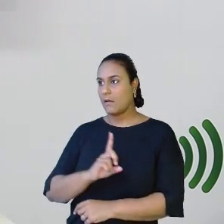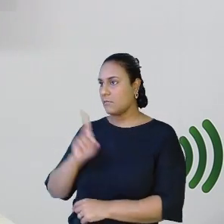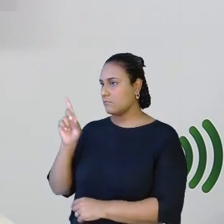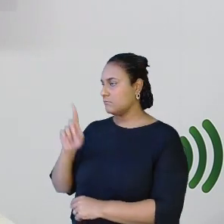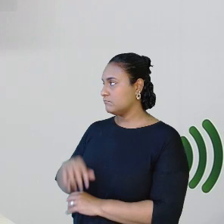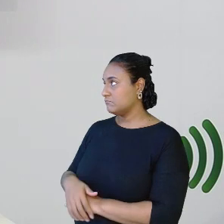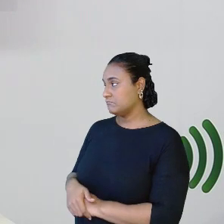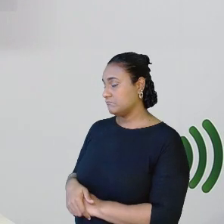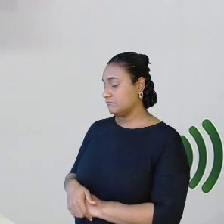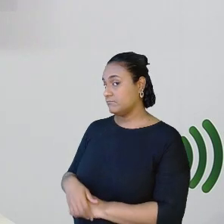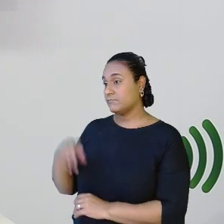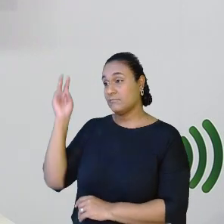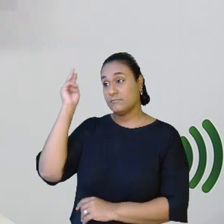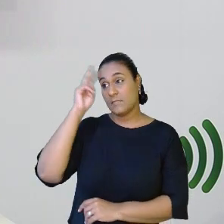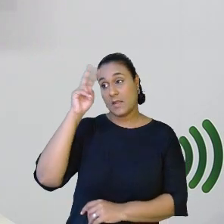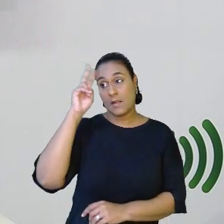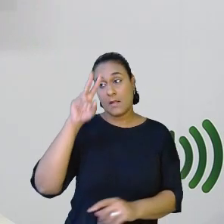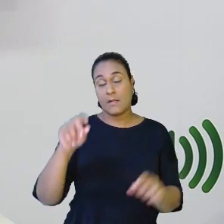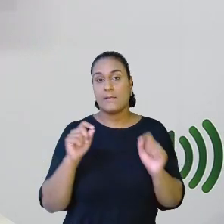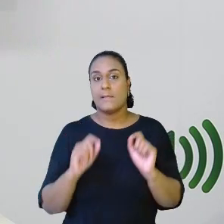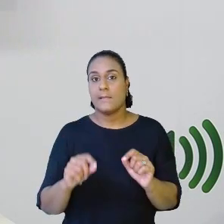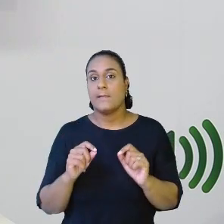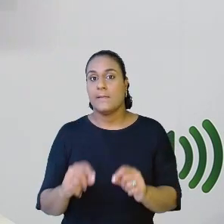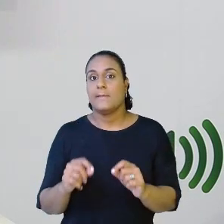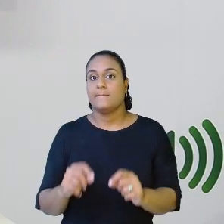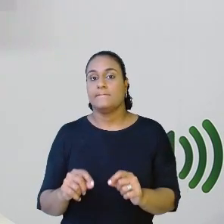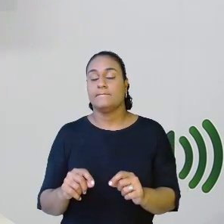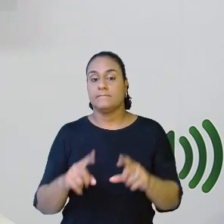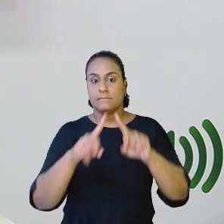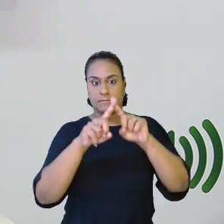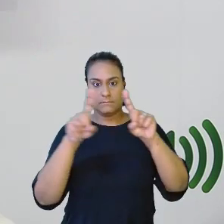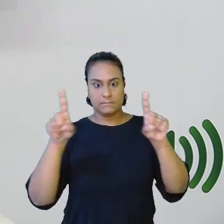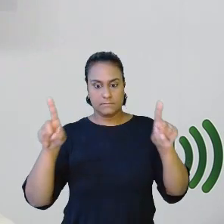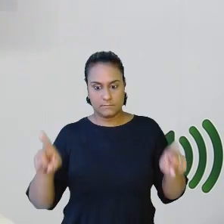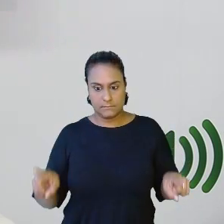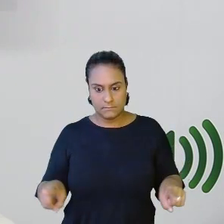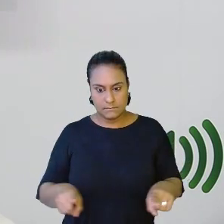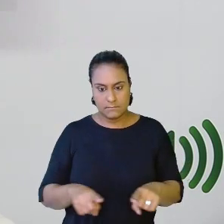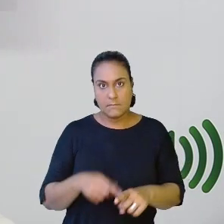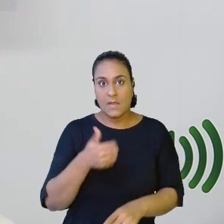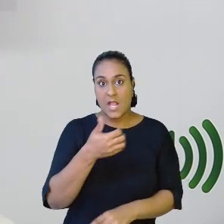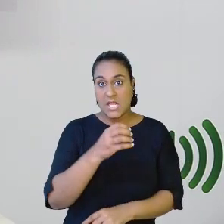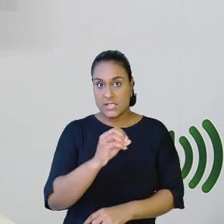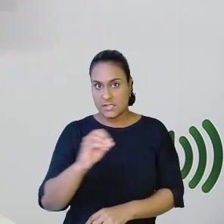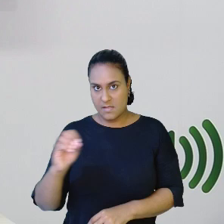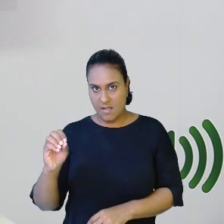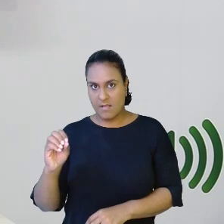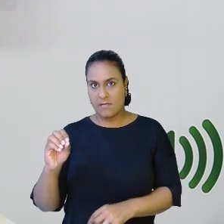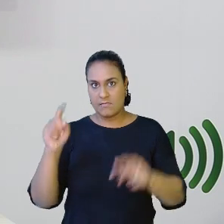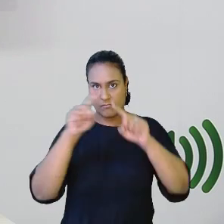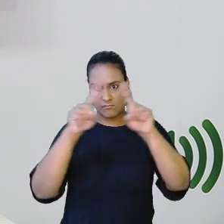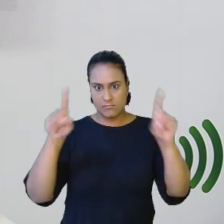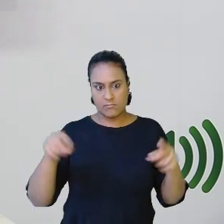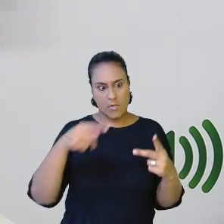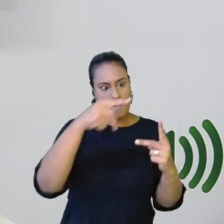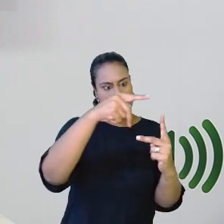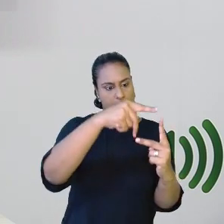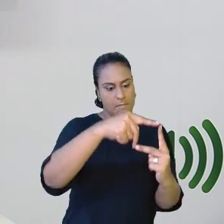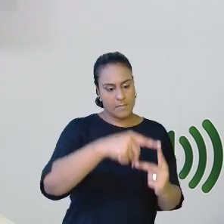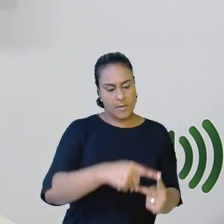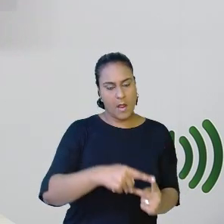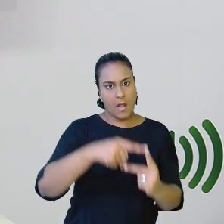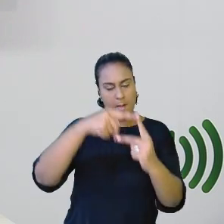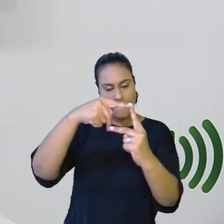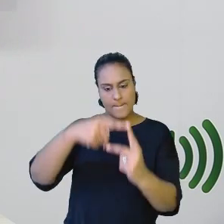décimos. Lembrando que o inteiro foi dividido em 100 partes, viu, gente? Então, o